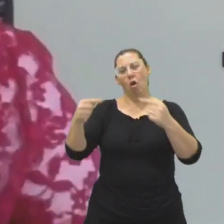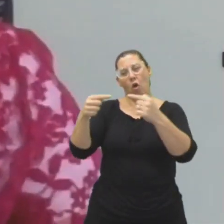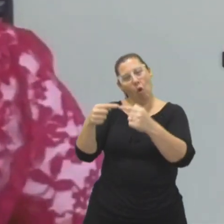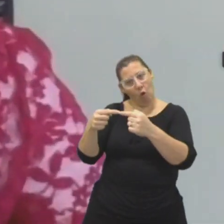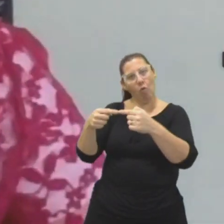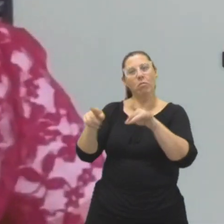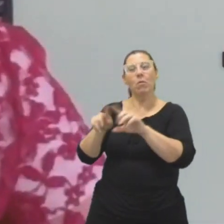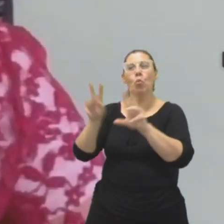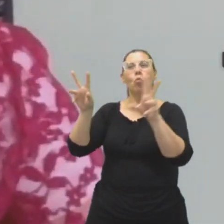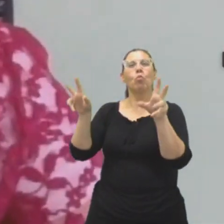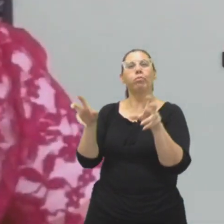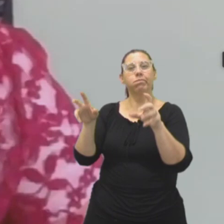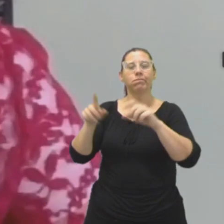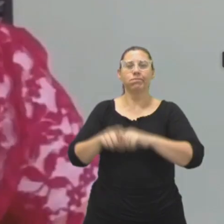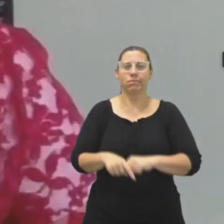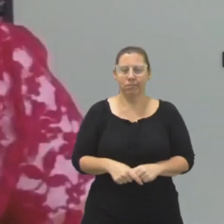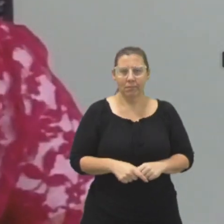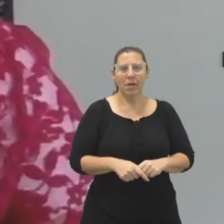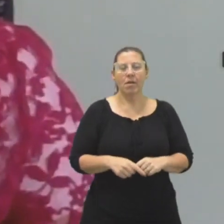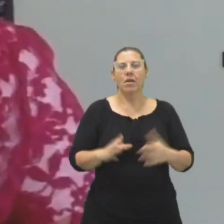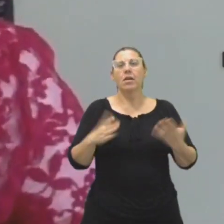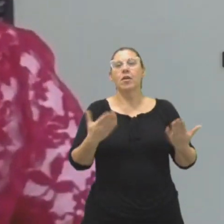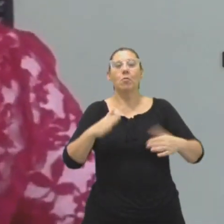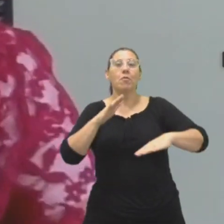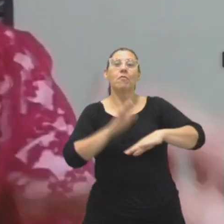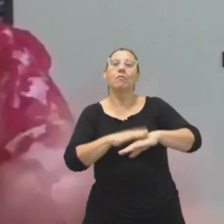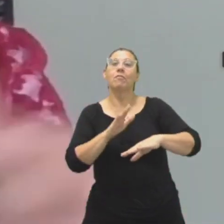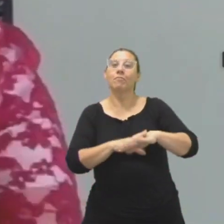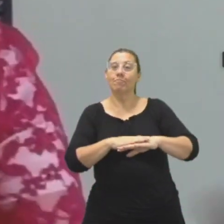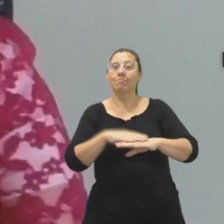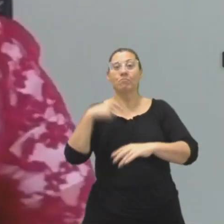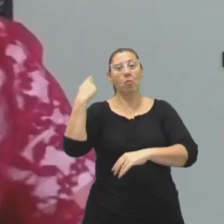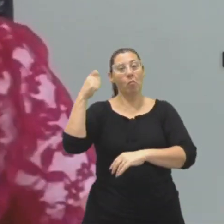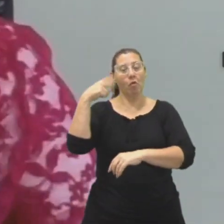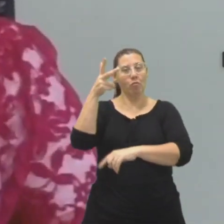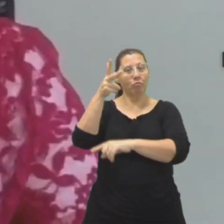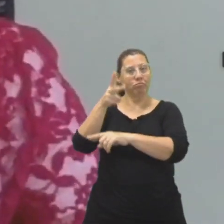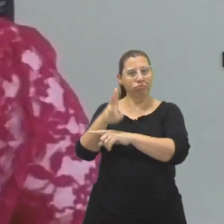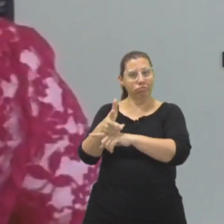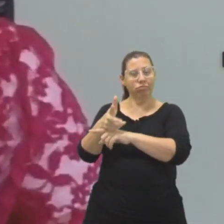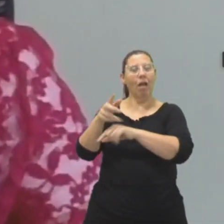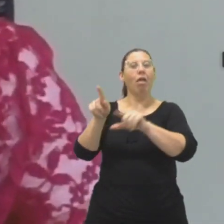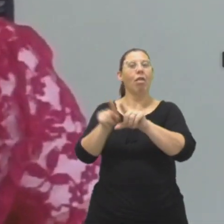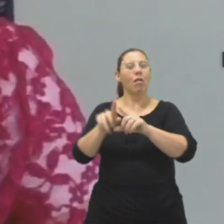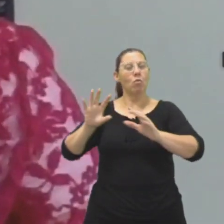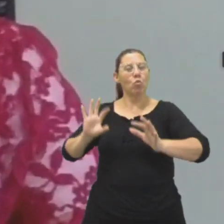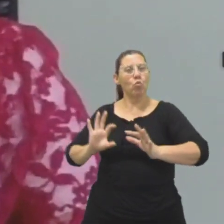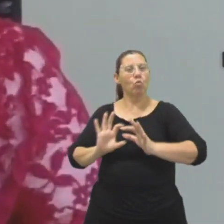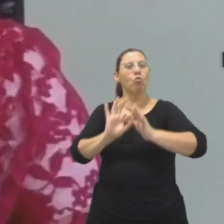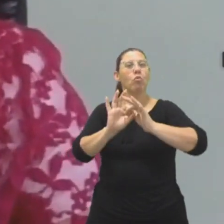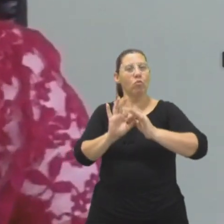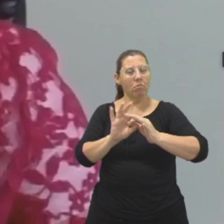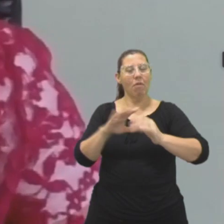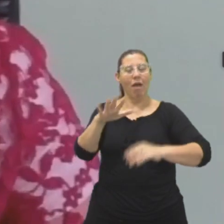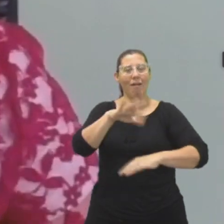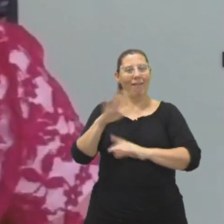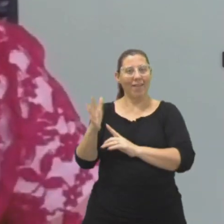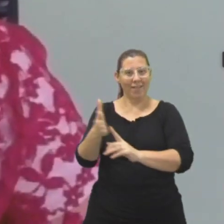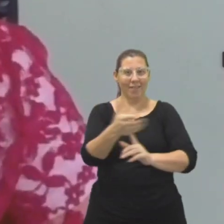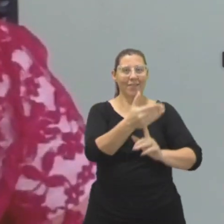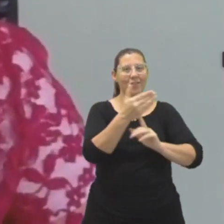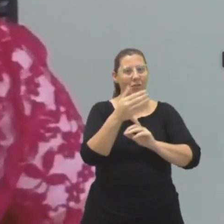o assunto e a realização desse clipe, né? Que a gente até pode fazer um link com uma formação de tecnologia que teve no